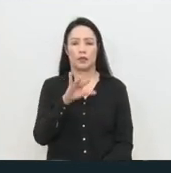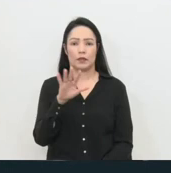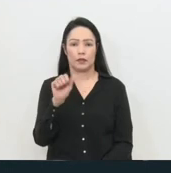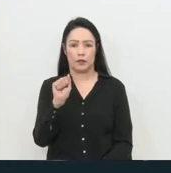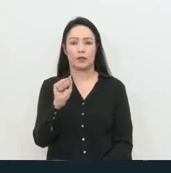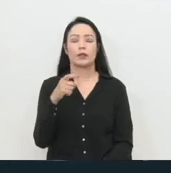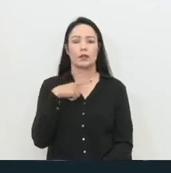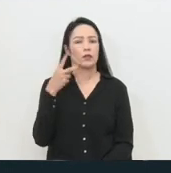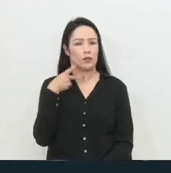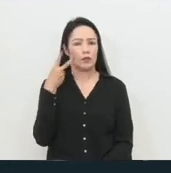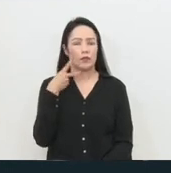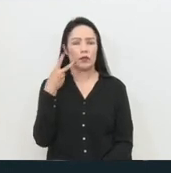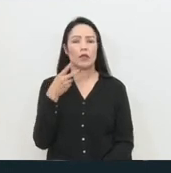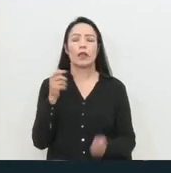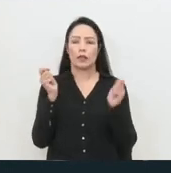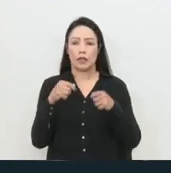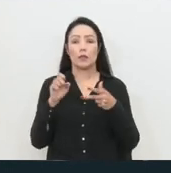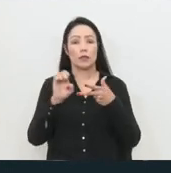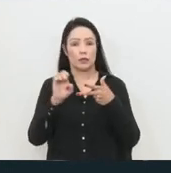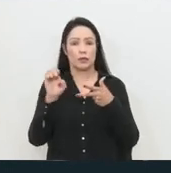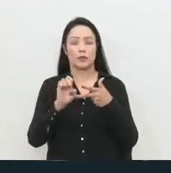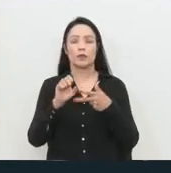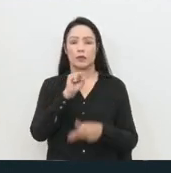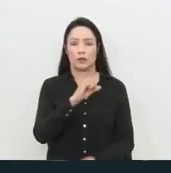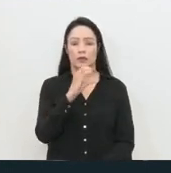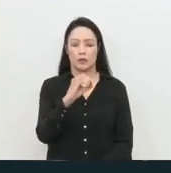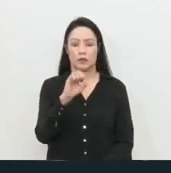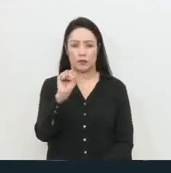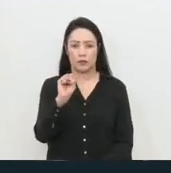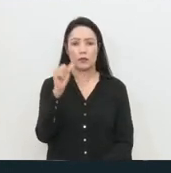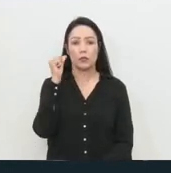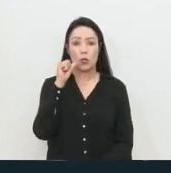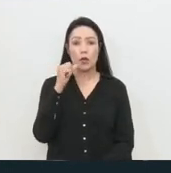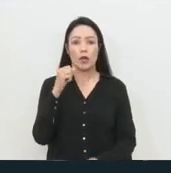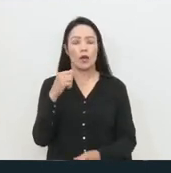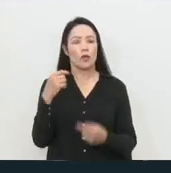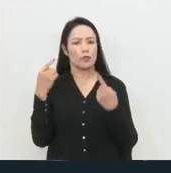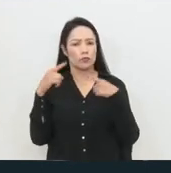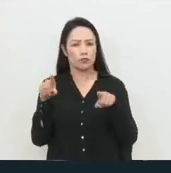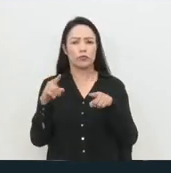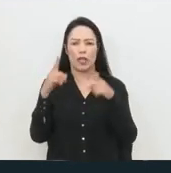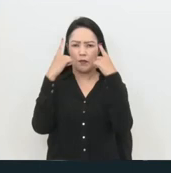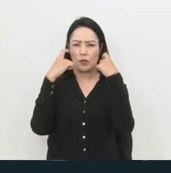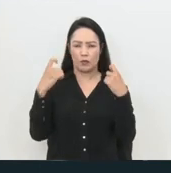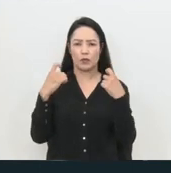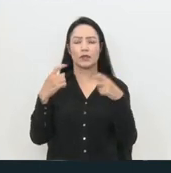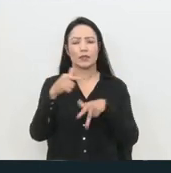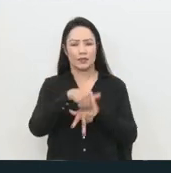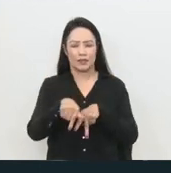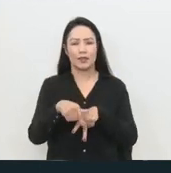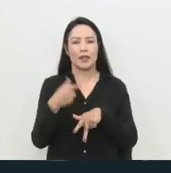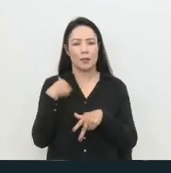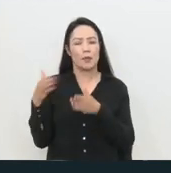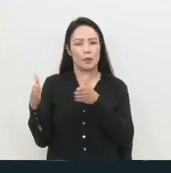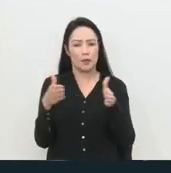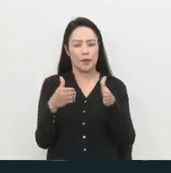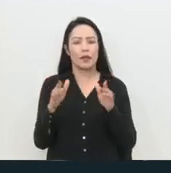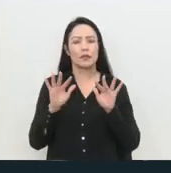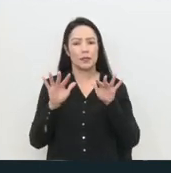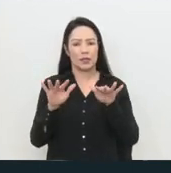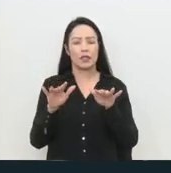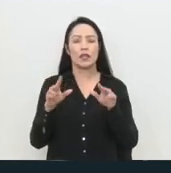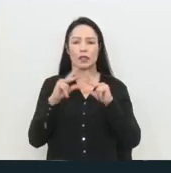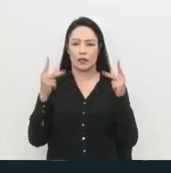executivo criado aplicativo SS mulher contra violência de gênero daqui a pouquinho aqui no plenário da câmara